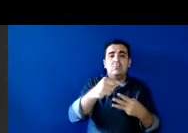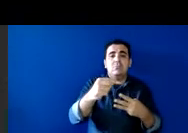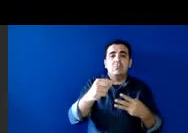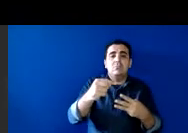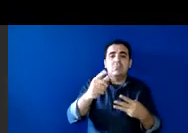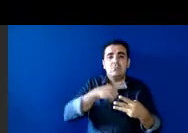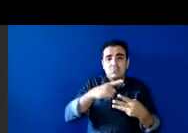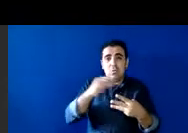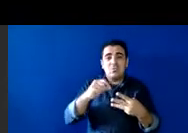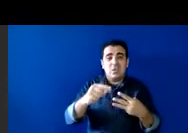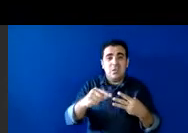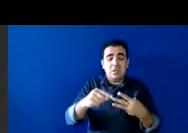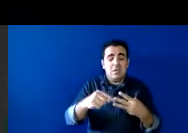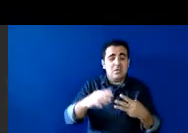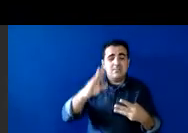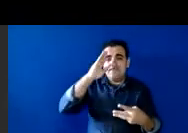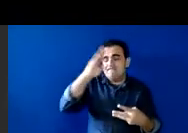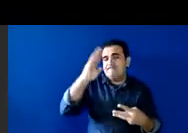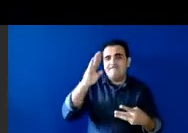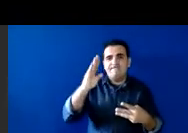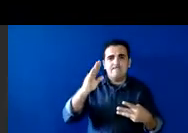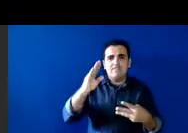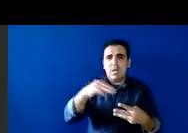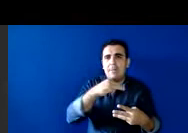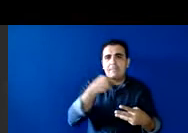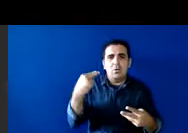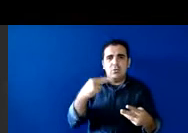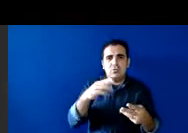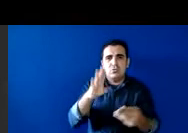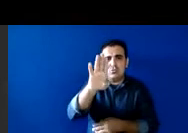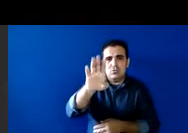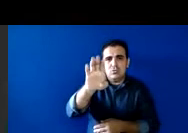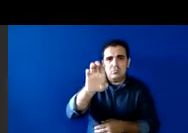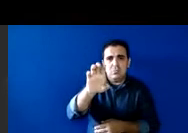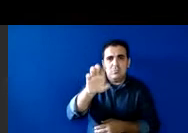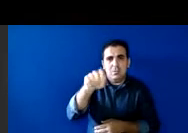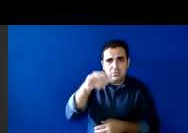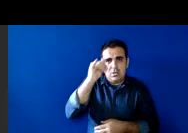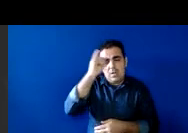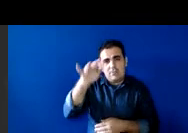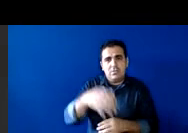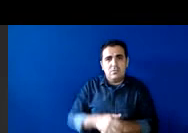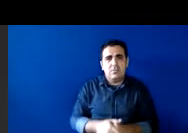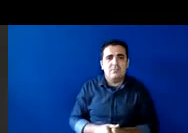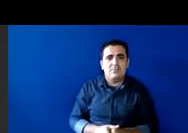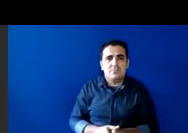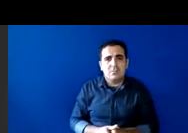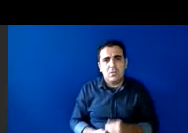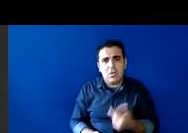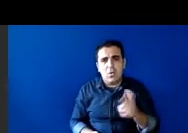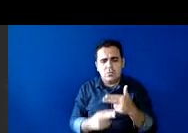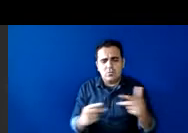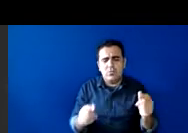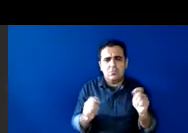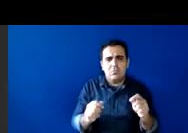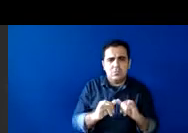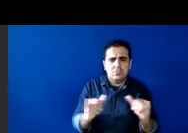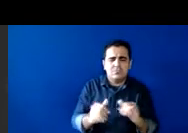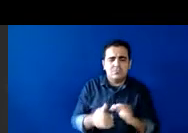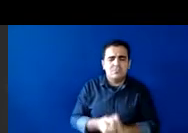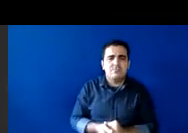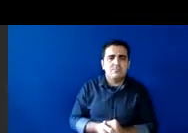identificadas como as produtoras da morte materna evitável. Uma outra coisa que eu gosto de dizer